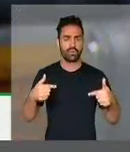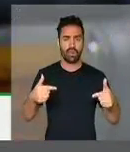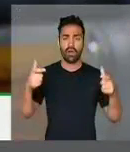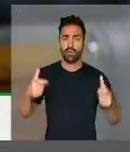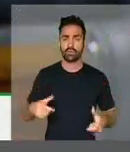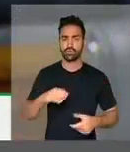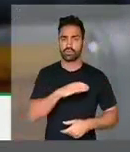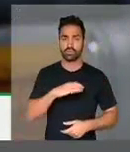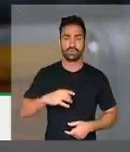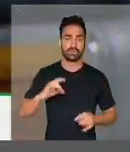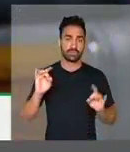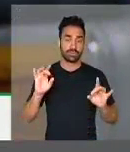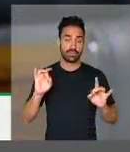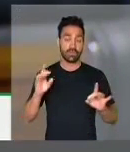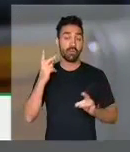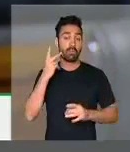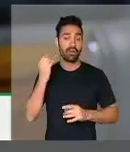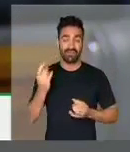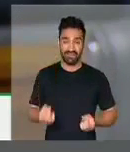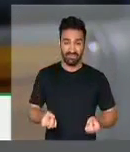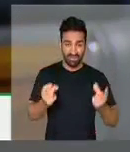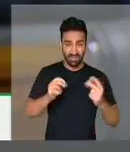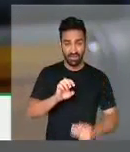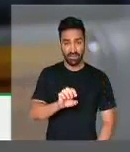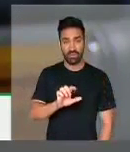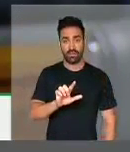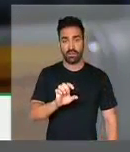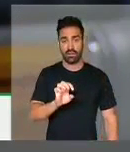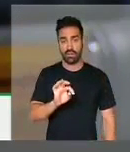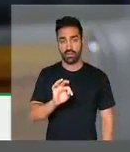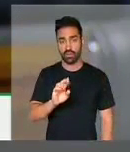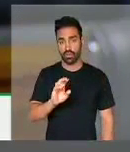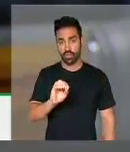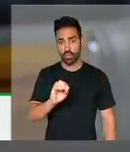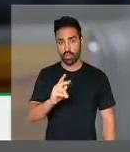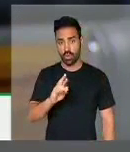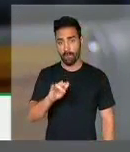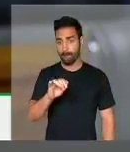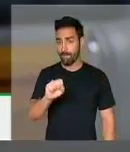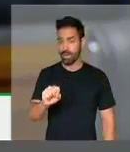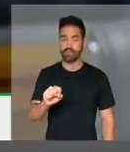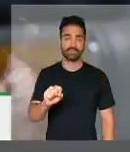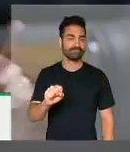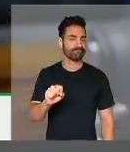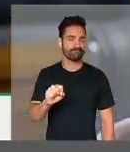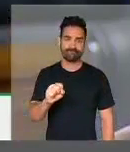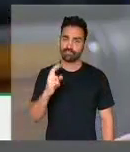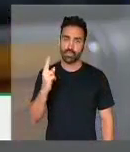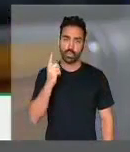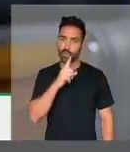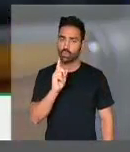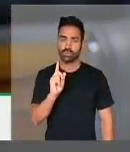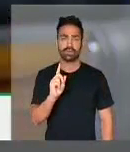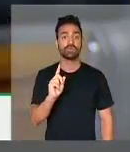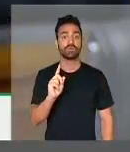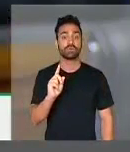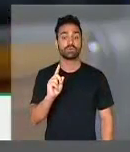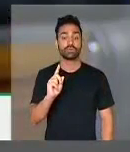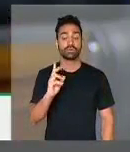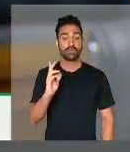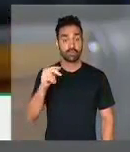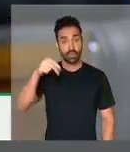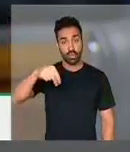especial para que essa entrega da Eletrobras não se opere. E lembrando que o apagão que acaba de acontecer